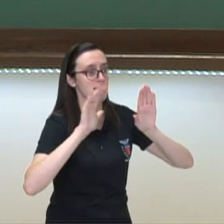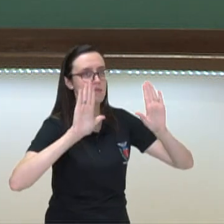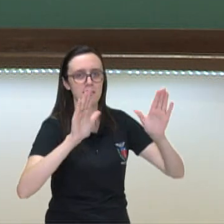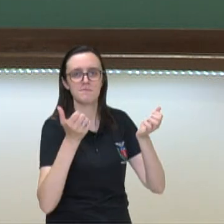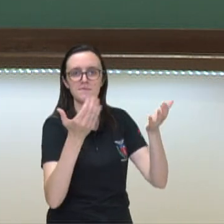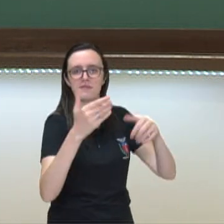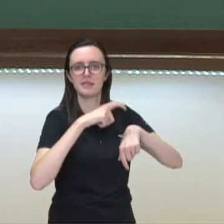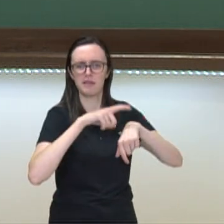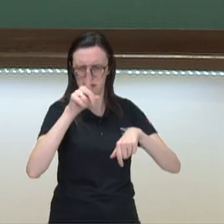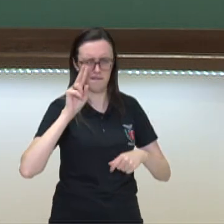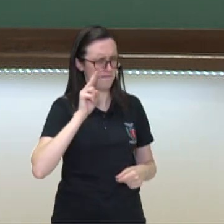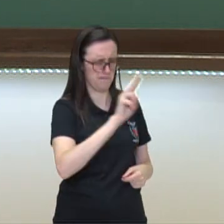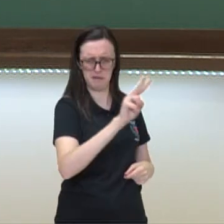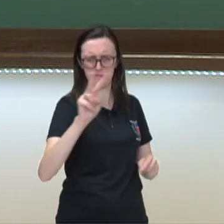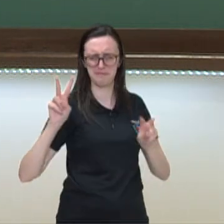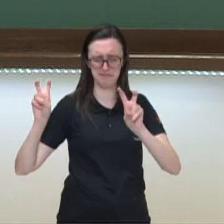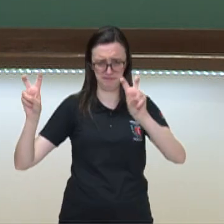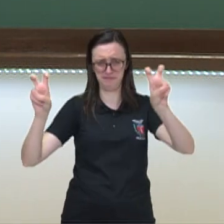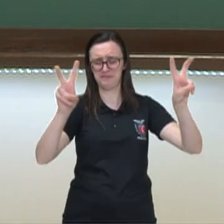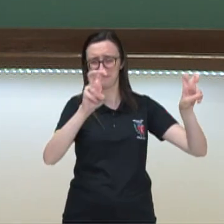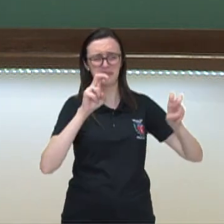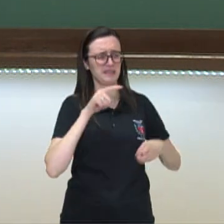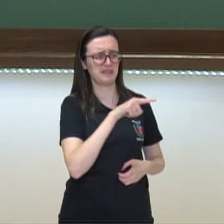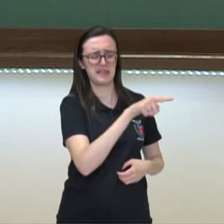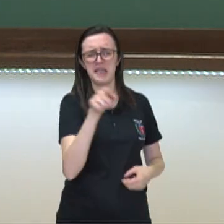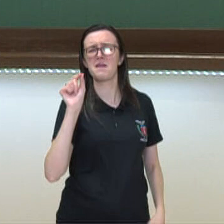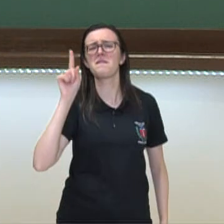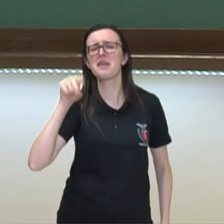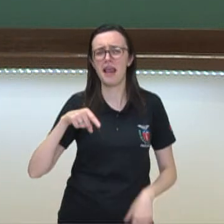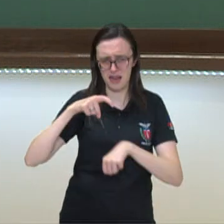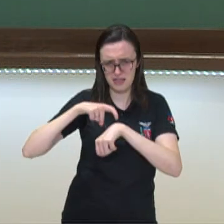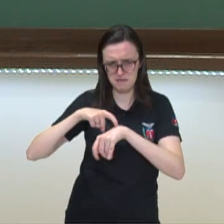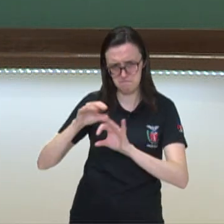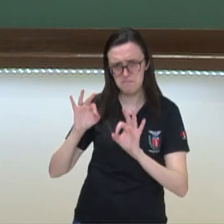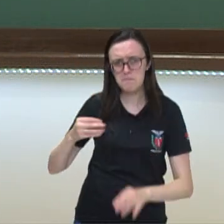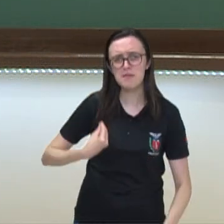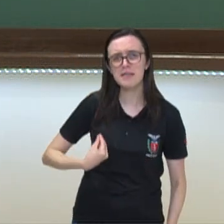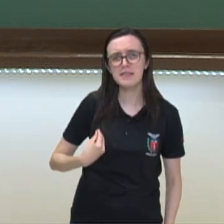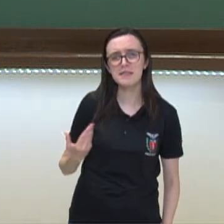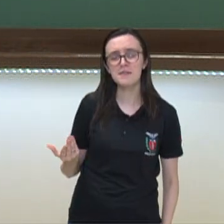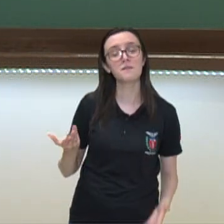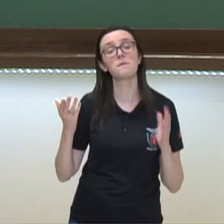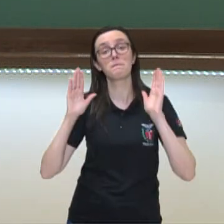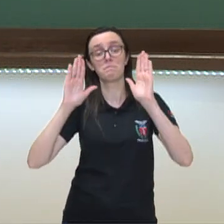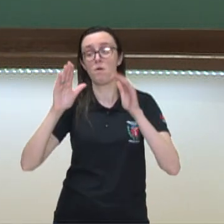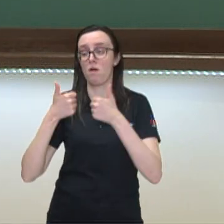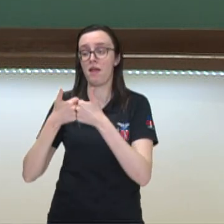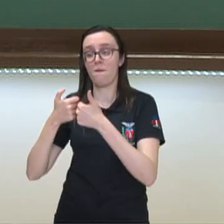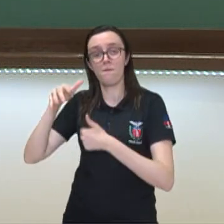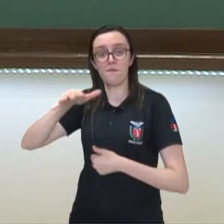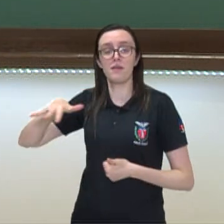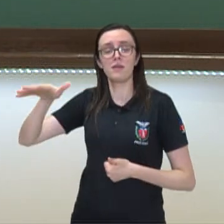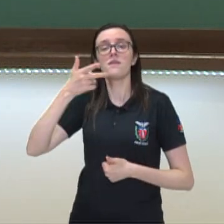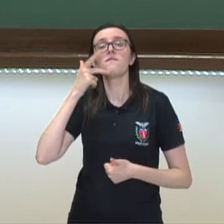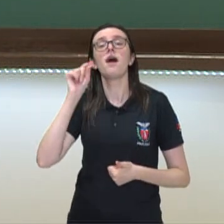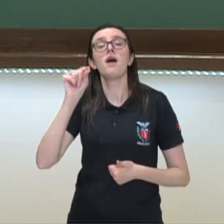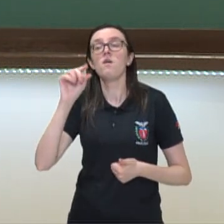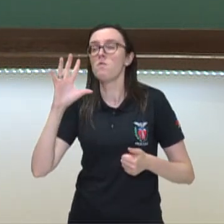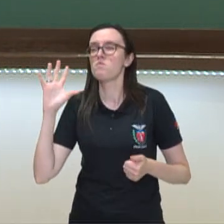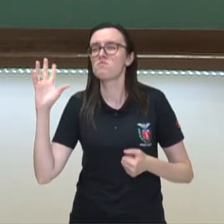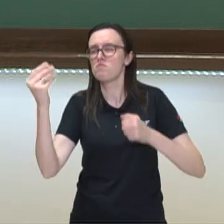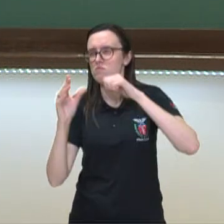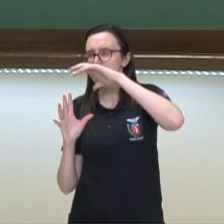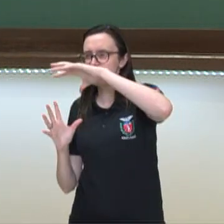coisas? E aí, o que é o tempo? Será que o tempo existe? Bom, os físicos dizem que todo o